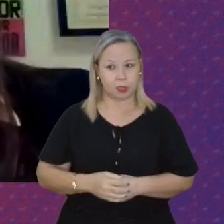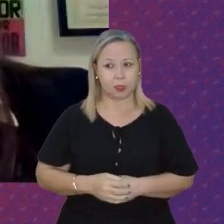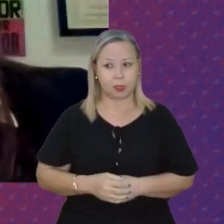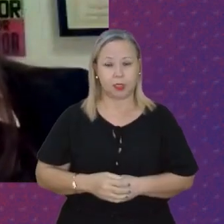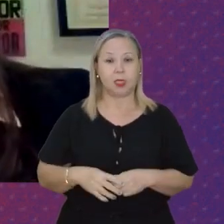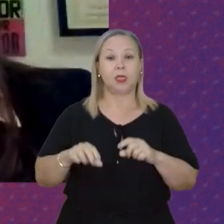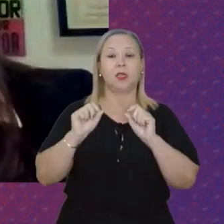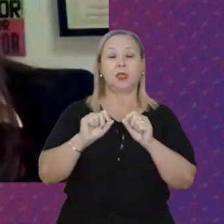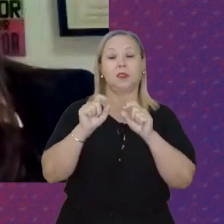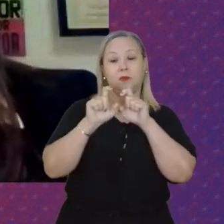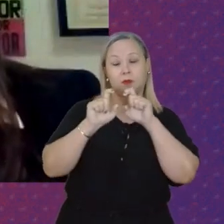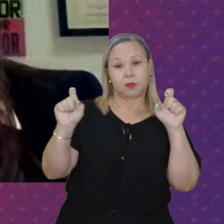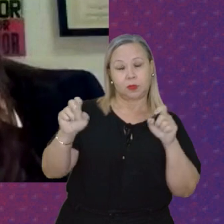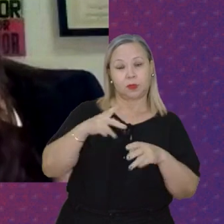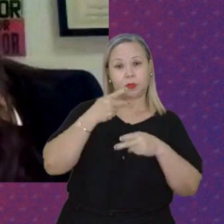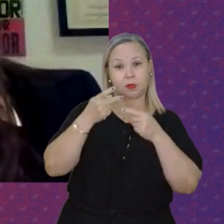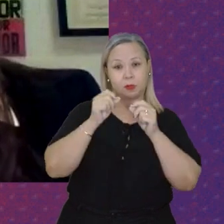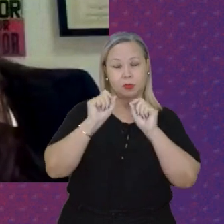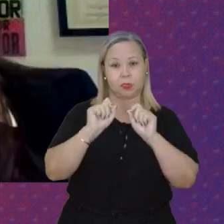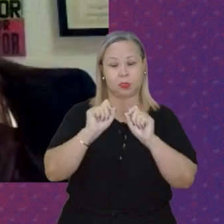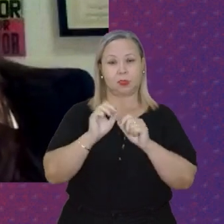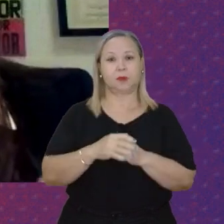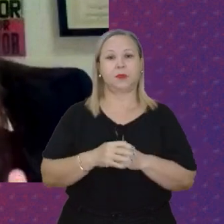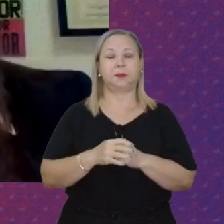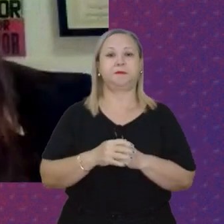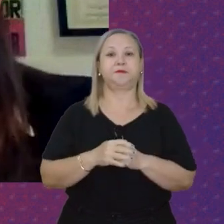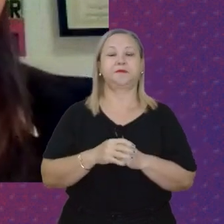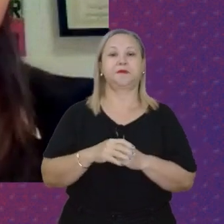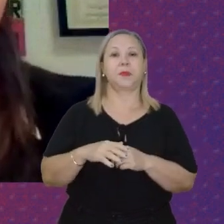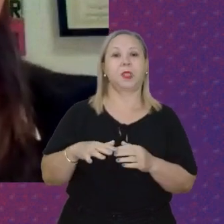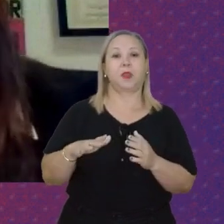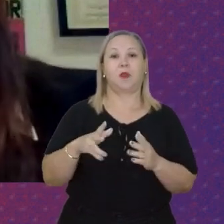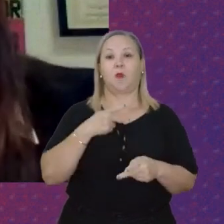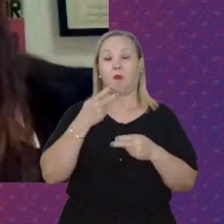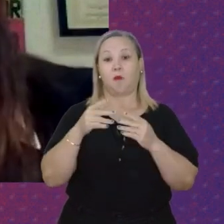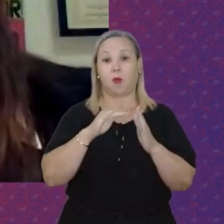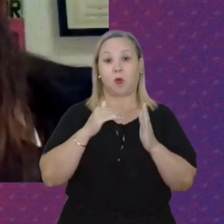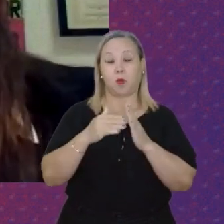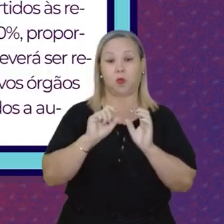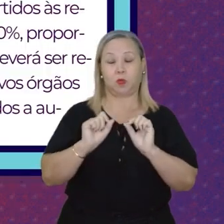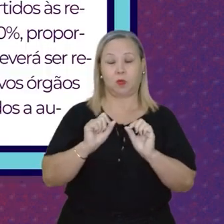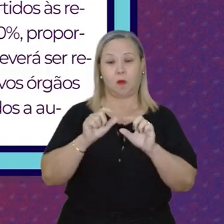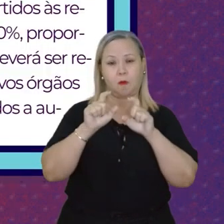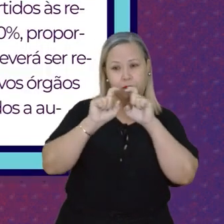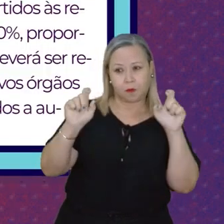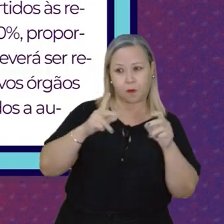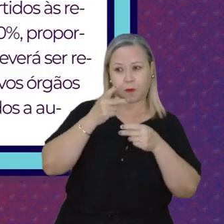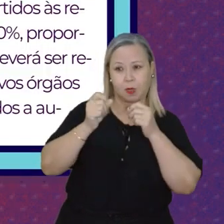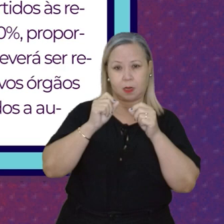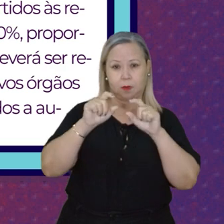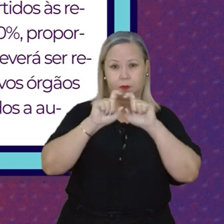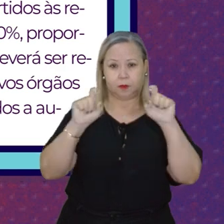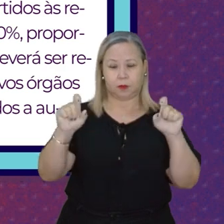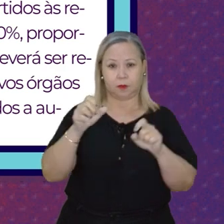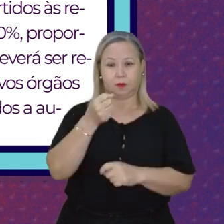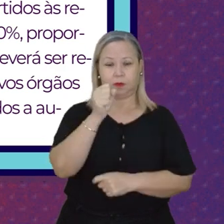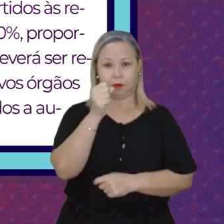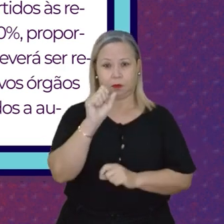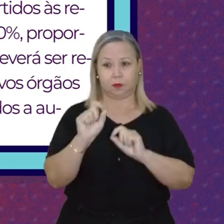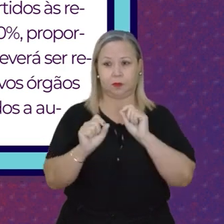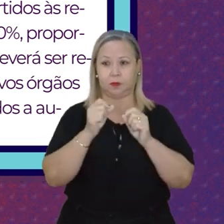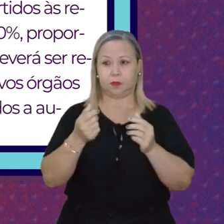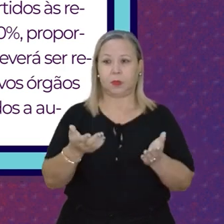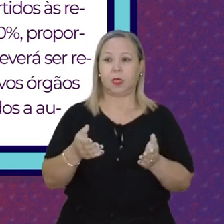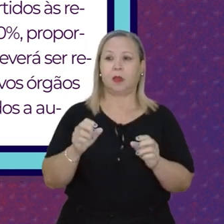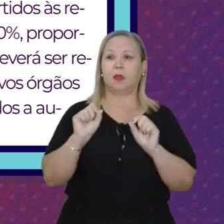do que diz a jurisprudência, não contemplou tudo o que diz a jurisprudência, mas acrescentou um pedaço, dizendo o seguinte, no parágrafo 8º, o montante do